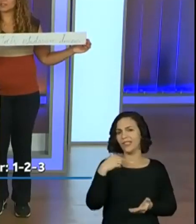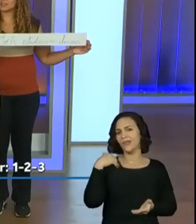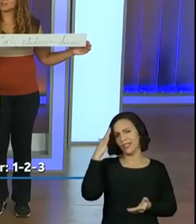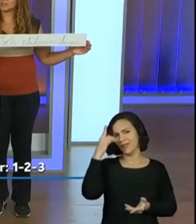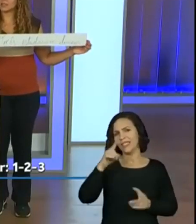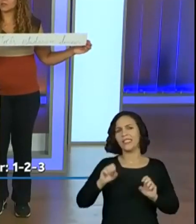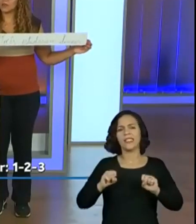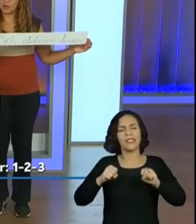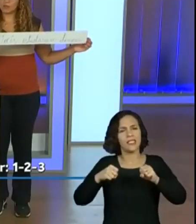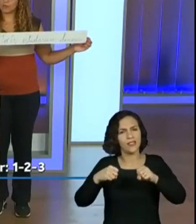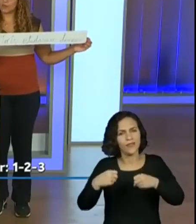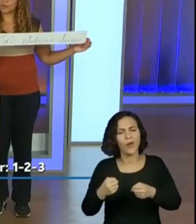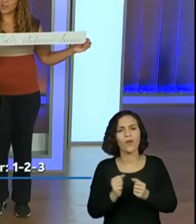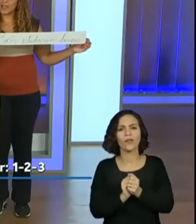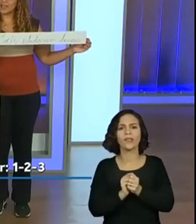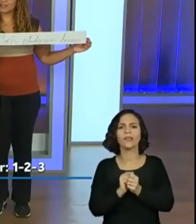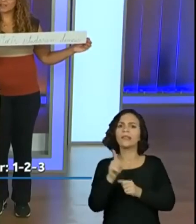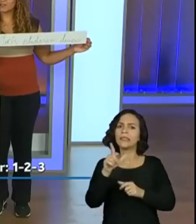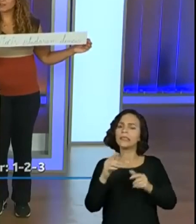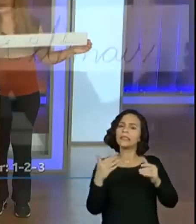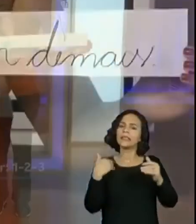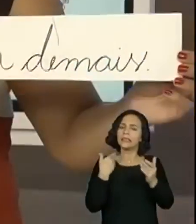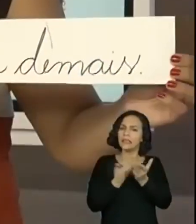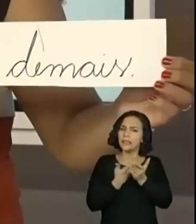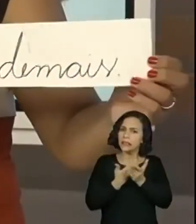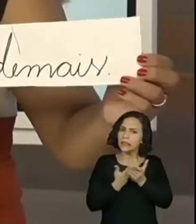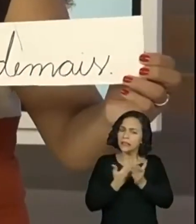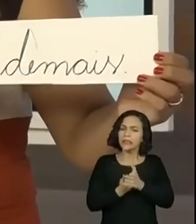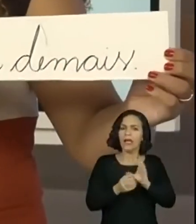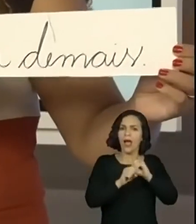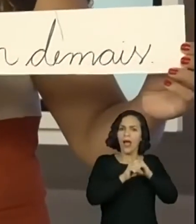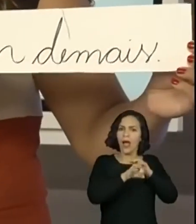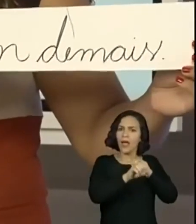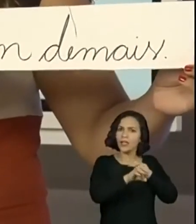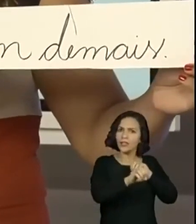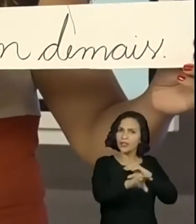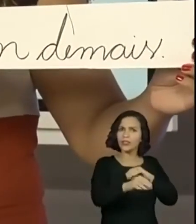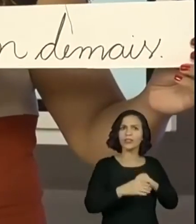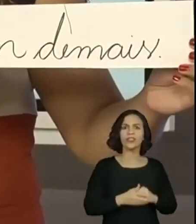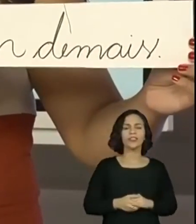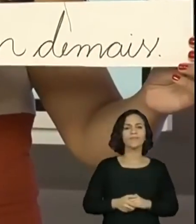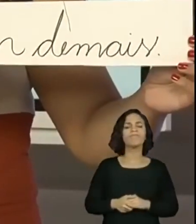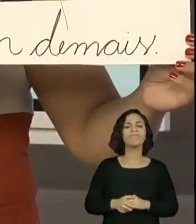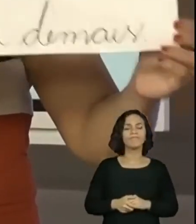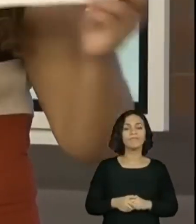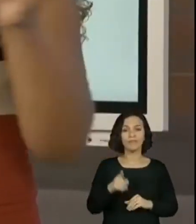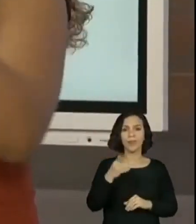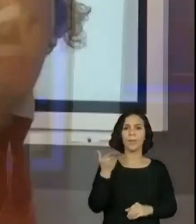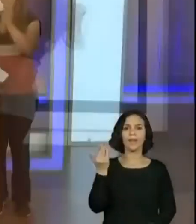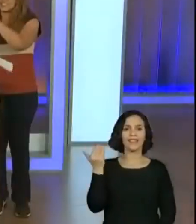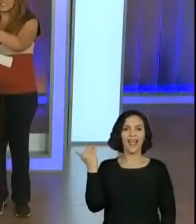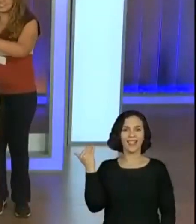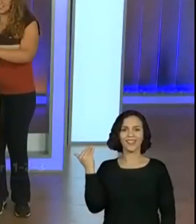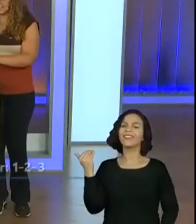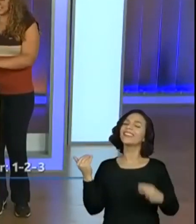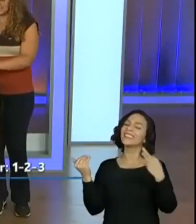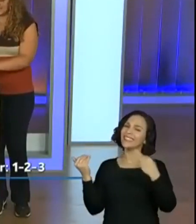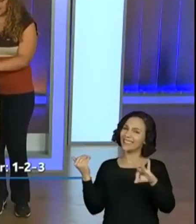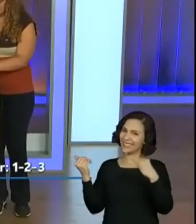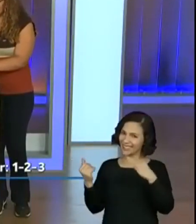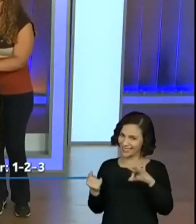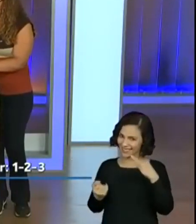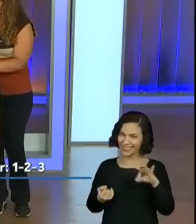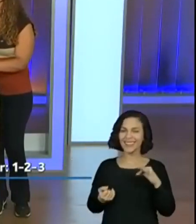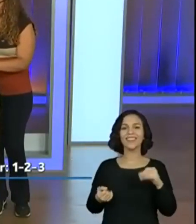eles estão se esforçando. Então, Muito. Vocês estudaram demais. É, olha lá, passado, já colocaram pra